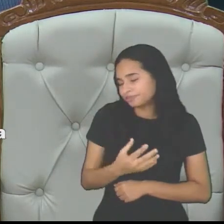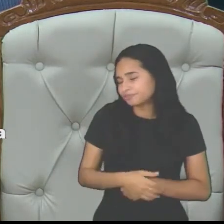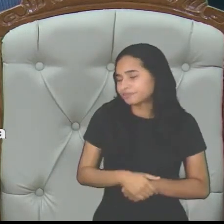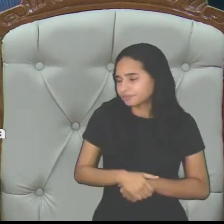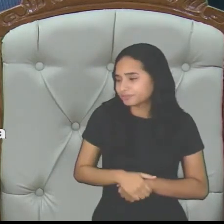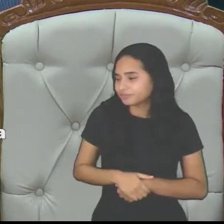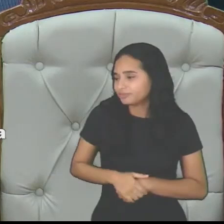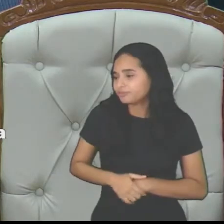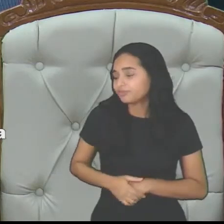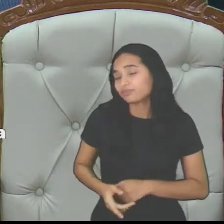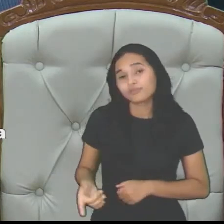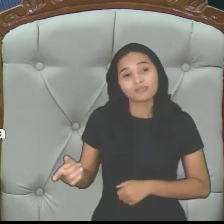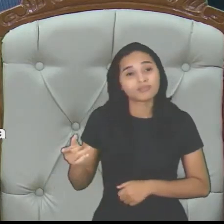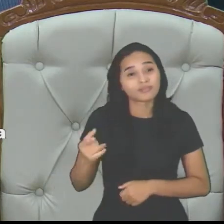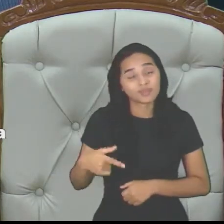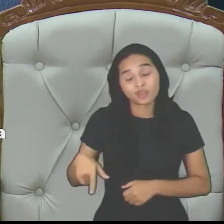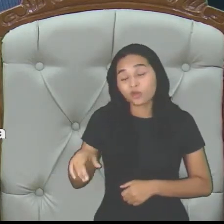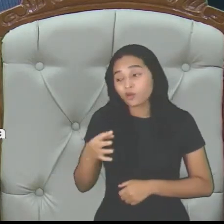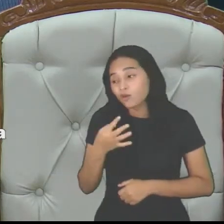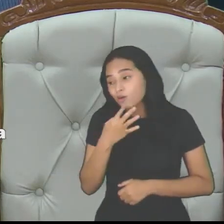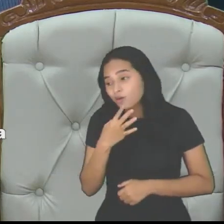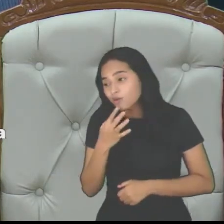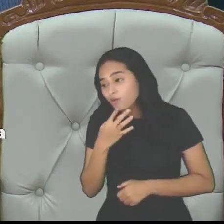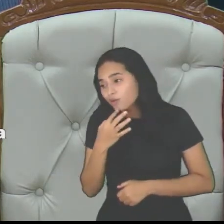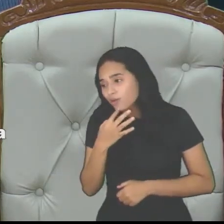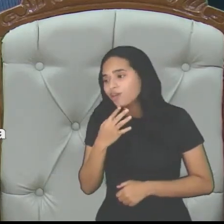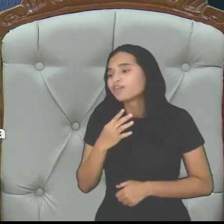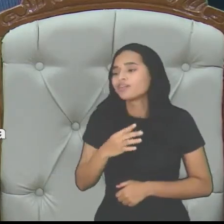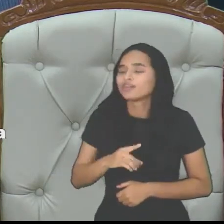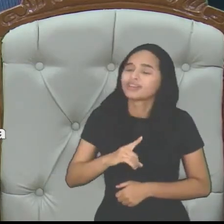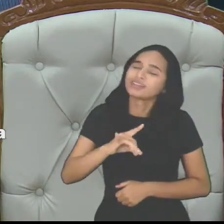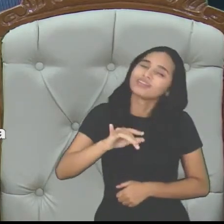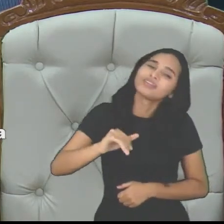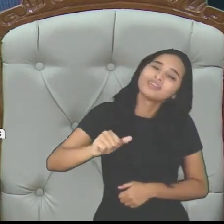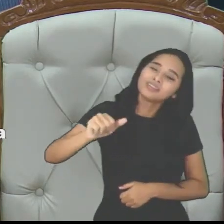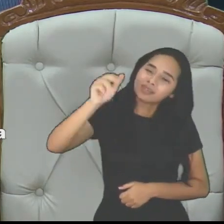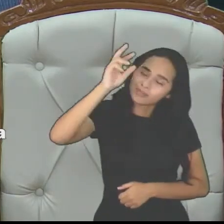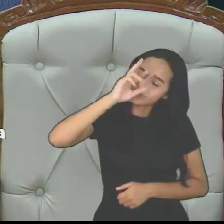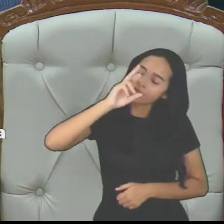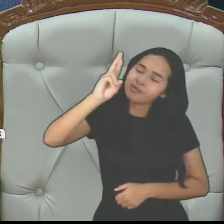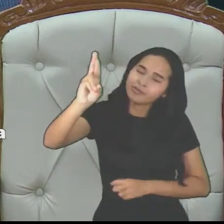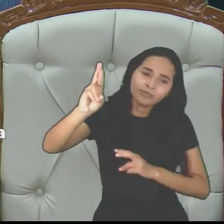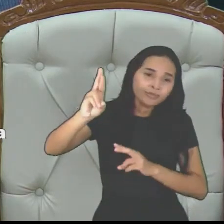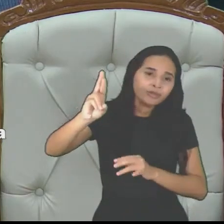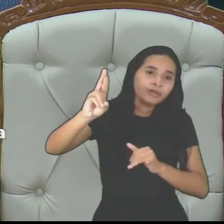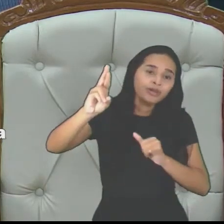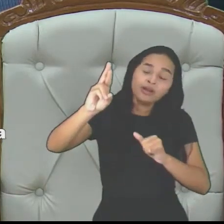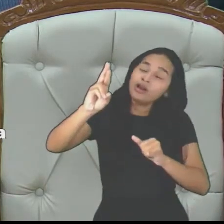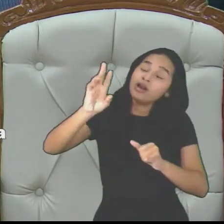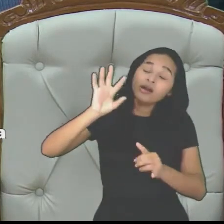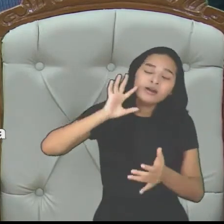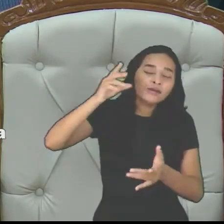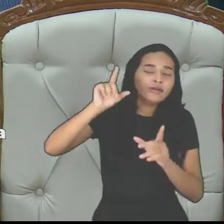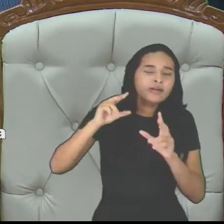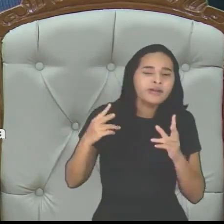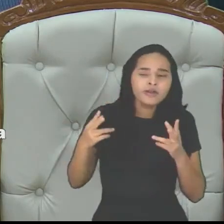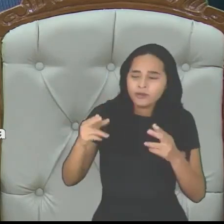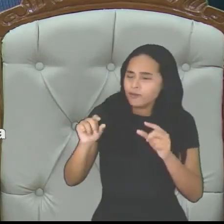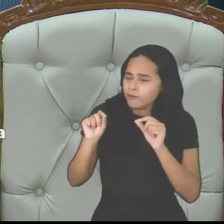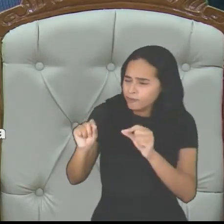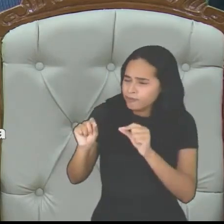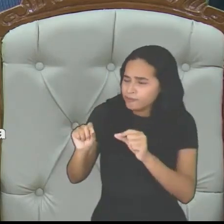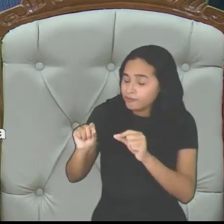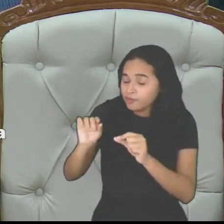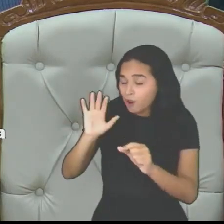estão inteirados, que o dia do Senhor virá como o